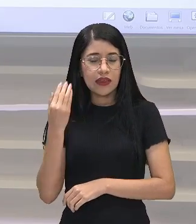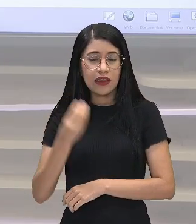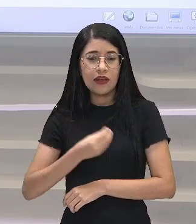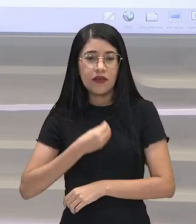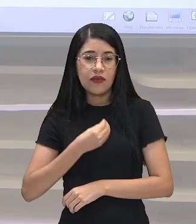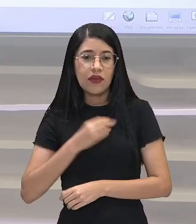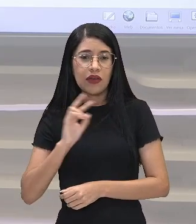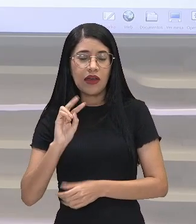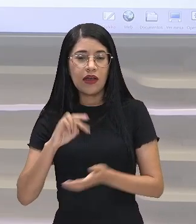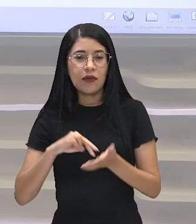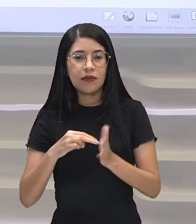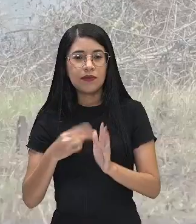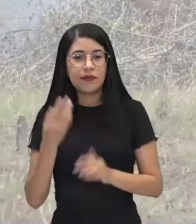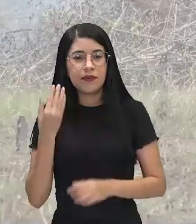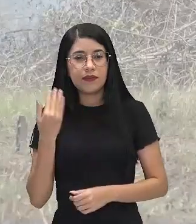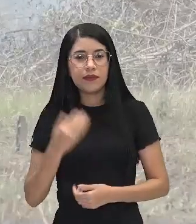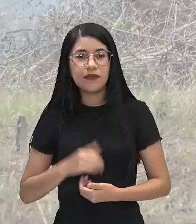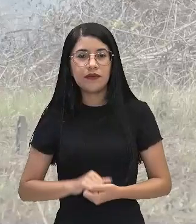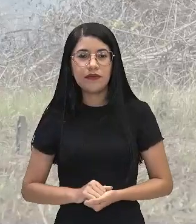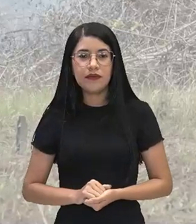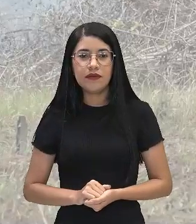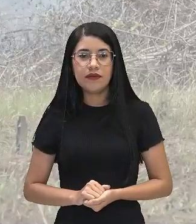em 2023.